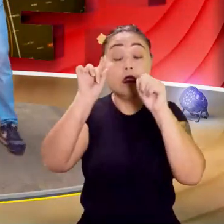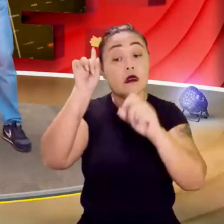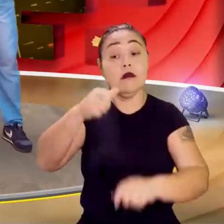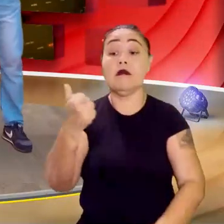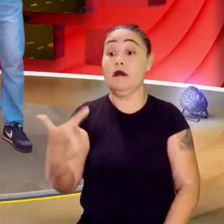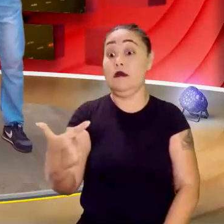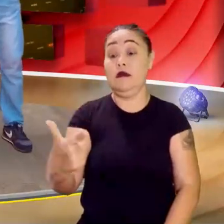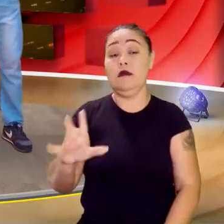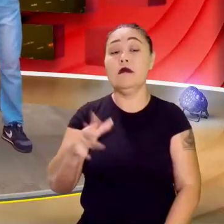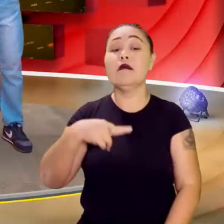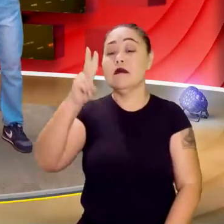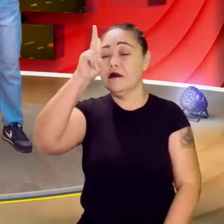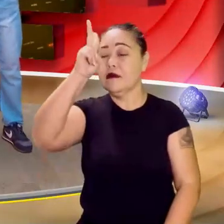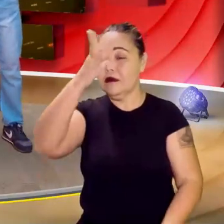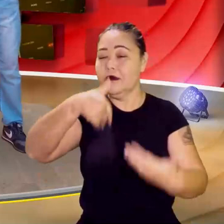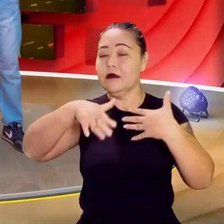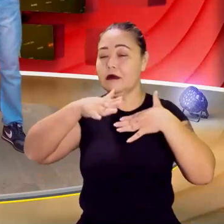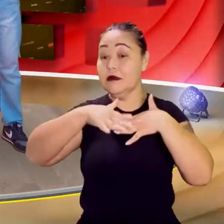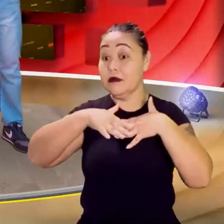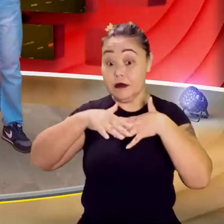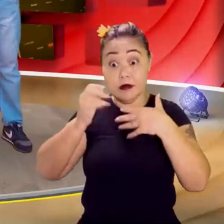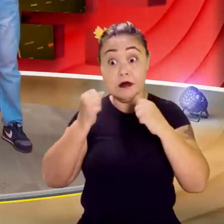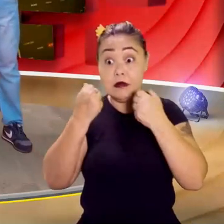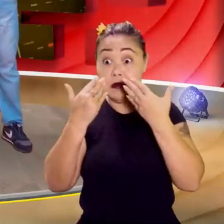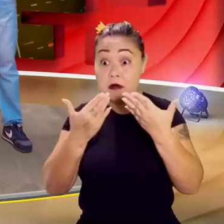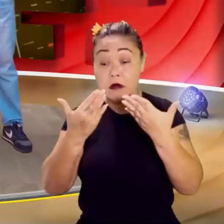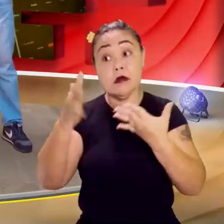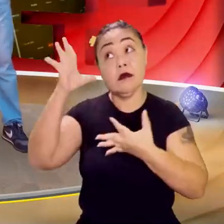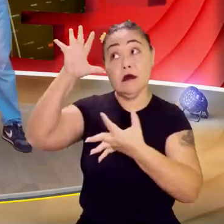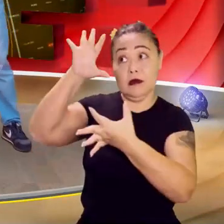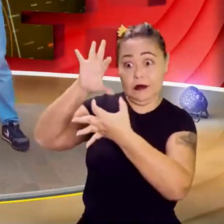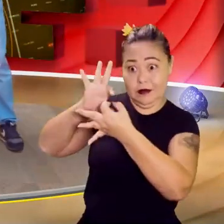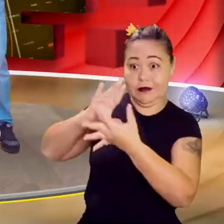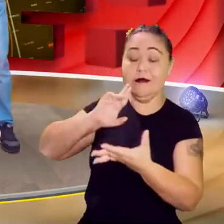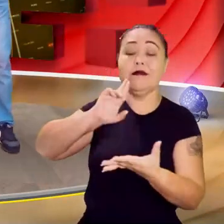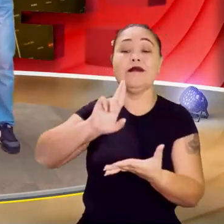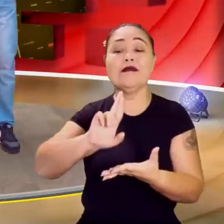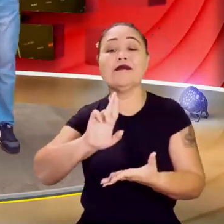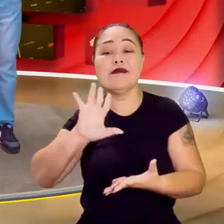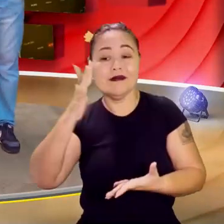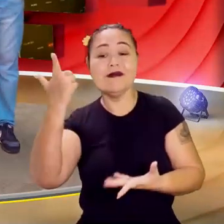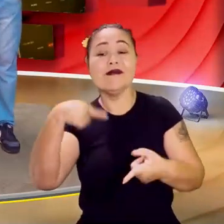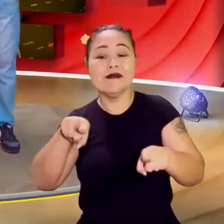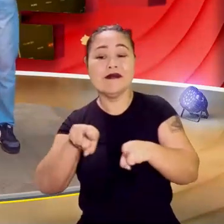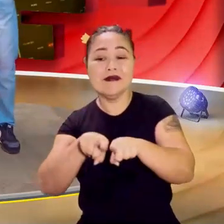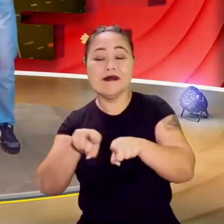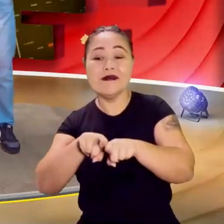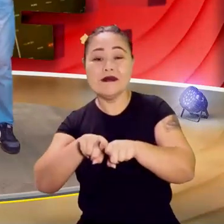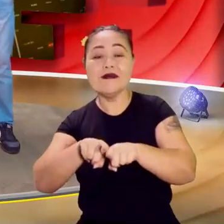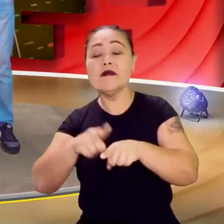É óbvio que é 12. Né? Lembrando que a matemática não é óbvia e é lógica, vocês resolvem essa também, tá